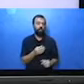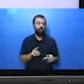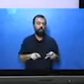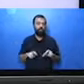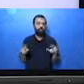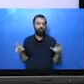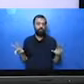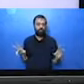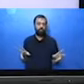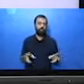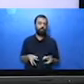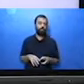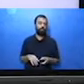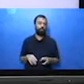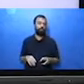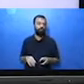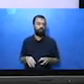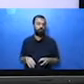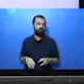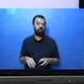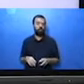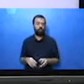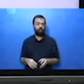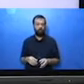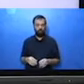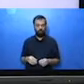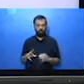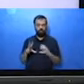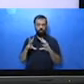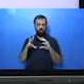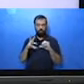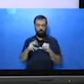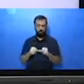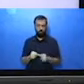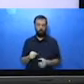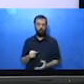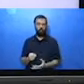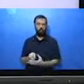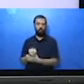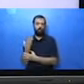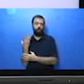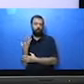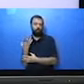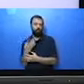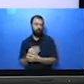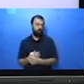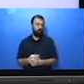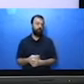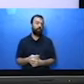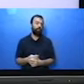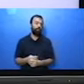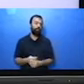assim como eles estavam curados. Esse é um poema escrito em